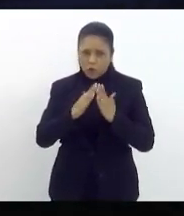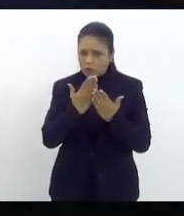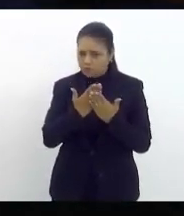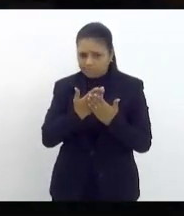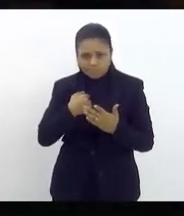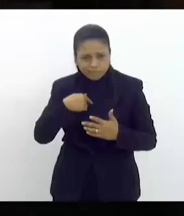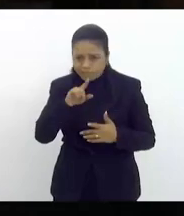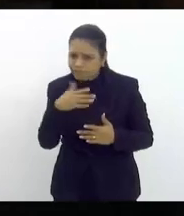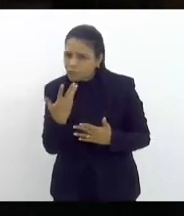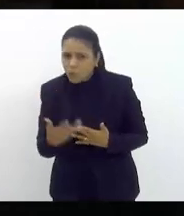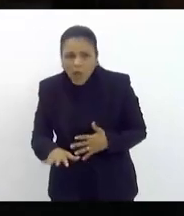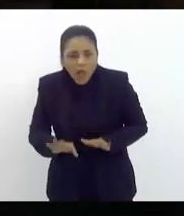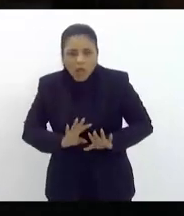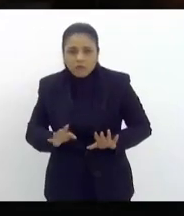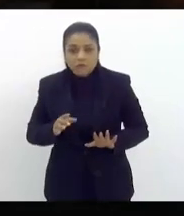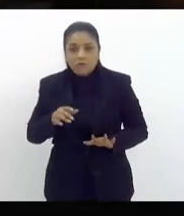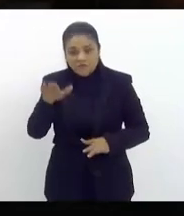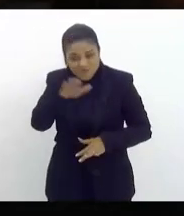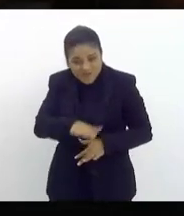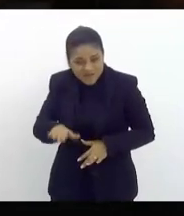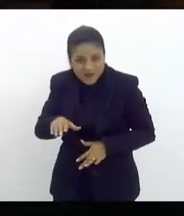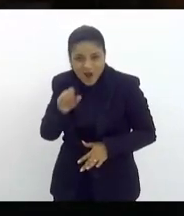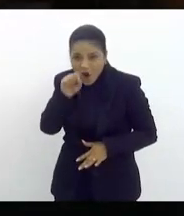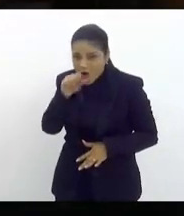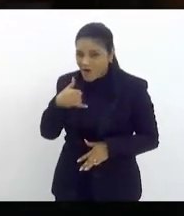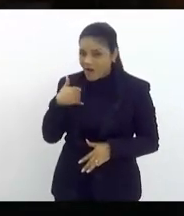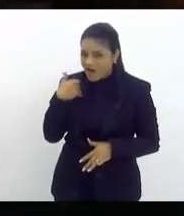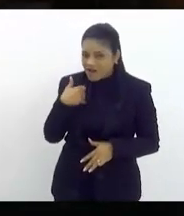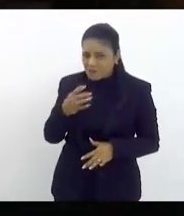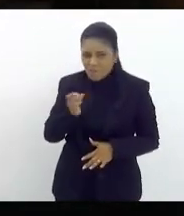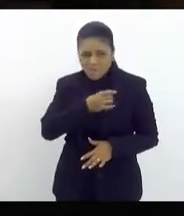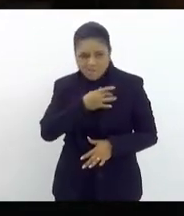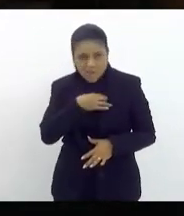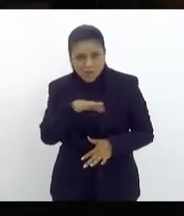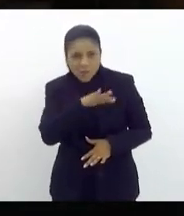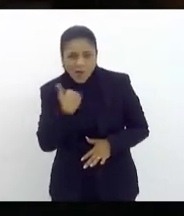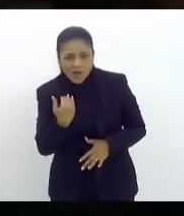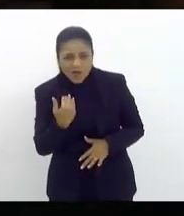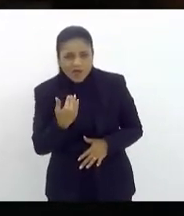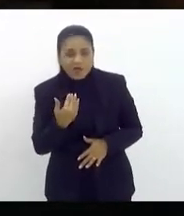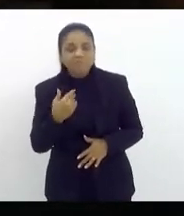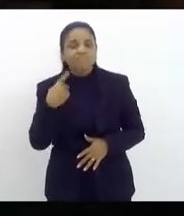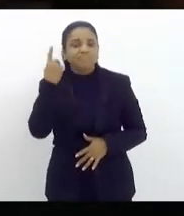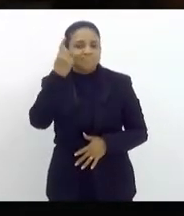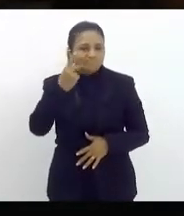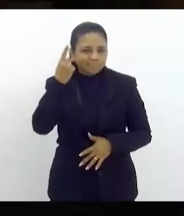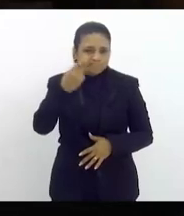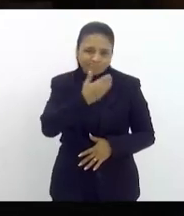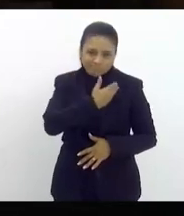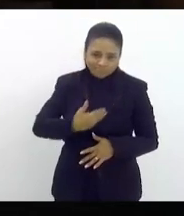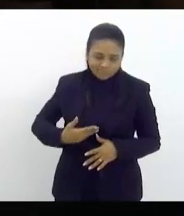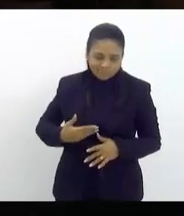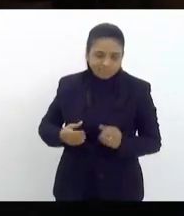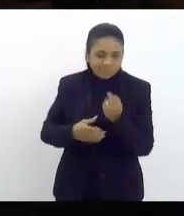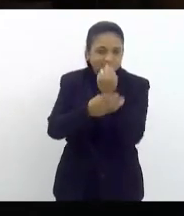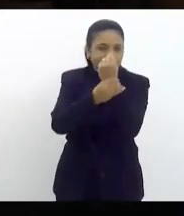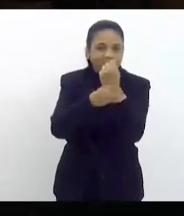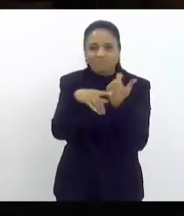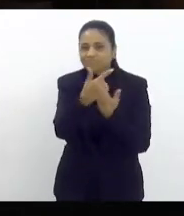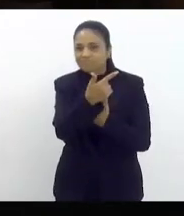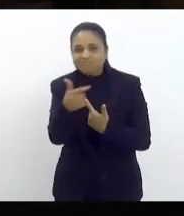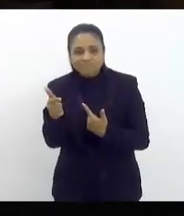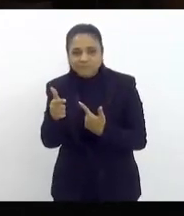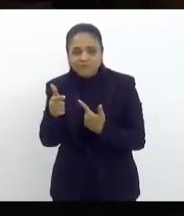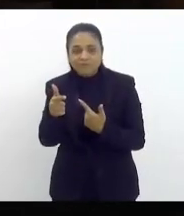criança de oito anos não deveria ter medo de morrer, mas é isso que se produz a política pública de insegurança porque